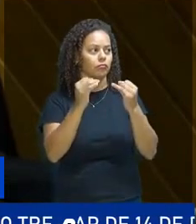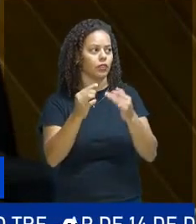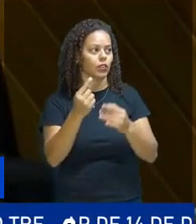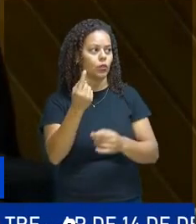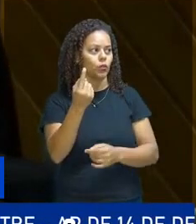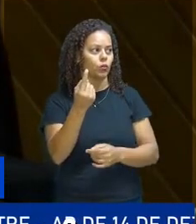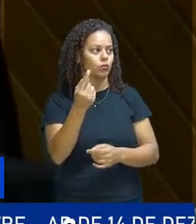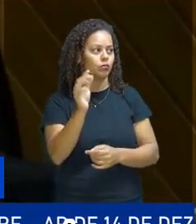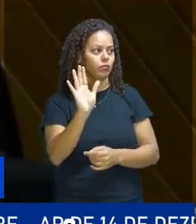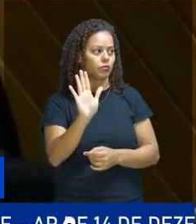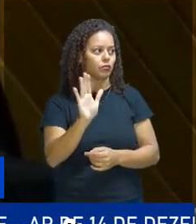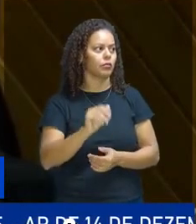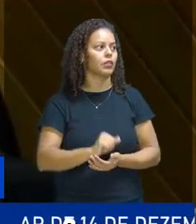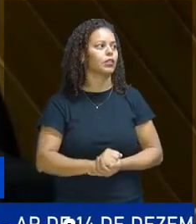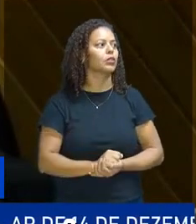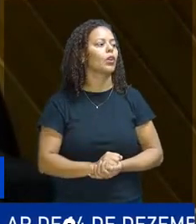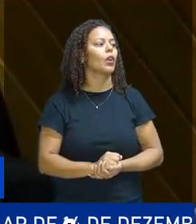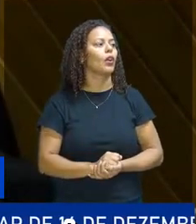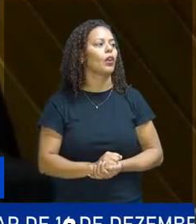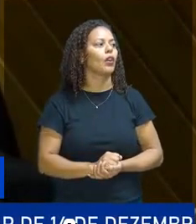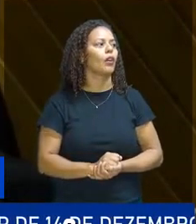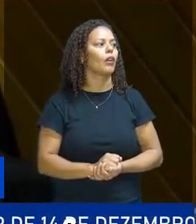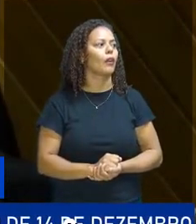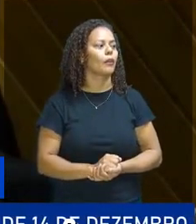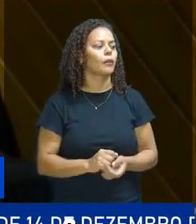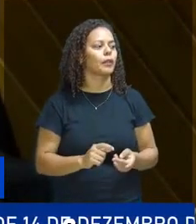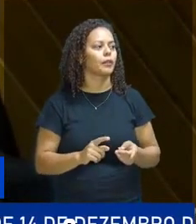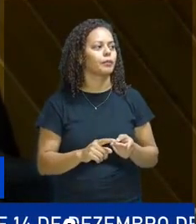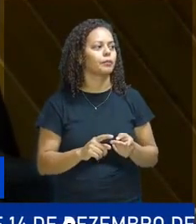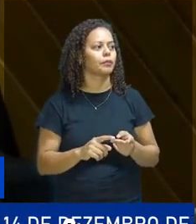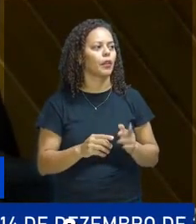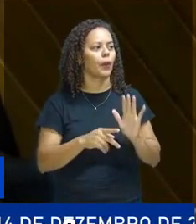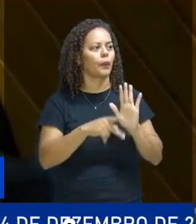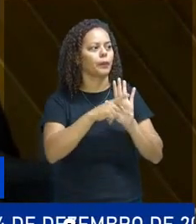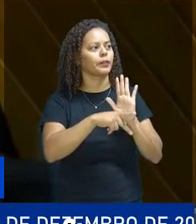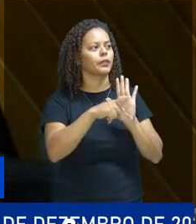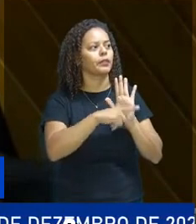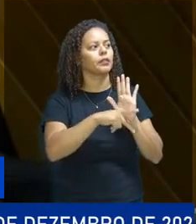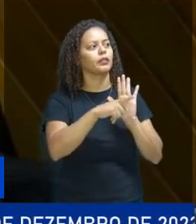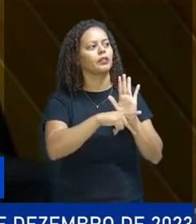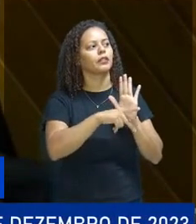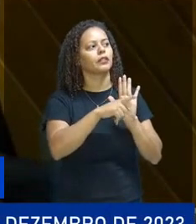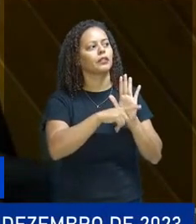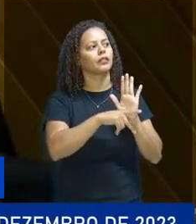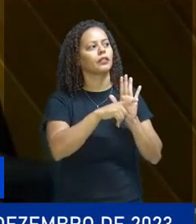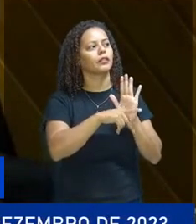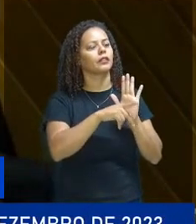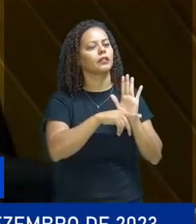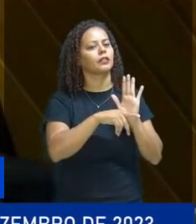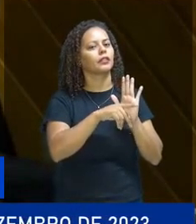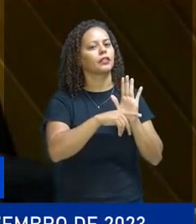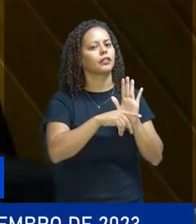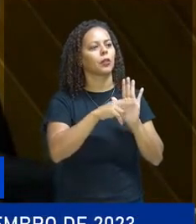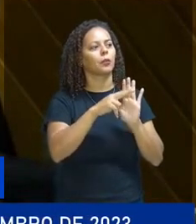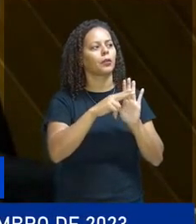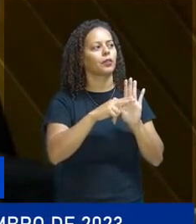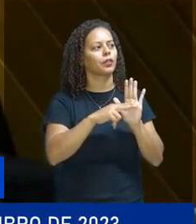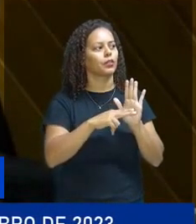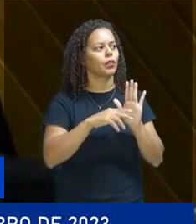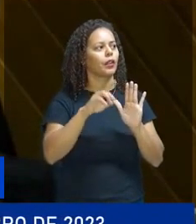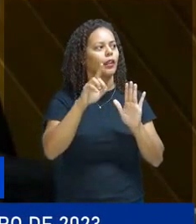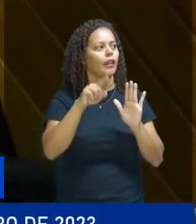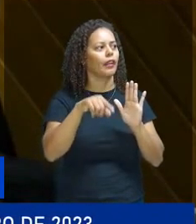dos princípios que rege a interpretação das normas é o da finalidade, o princípio